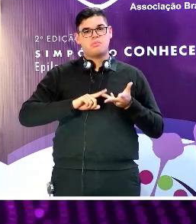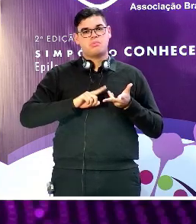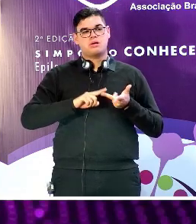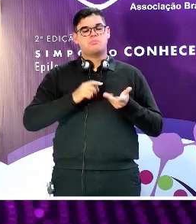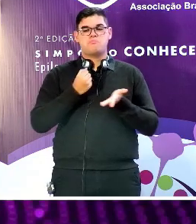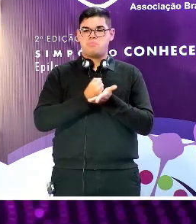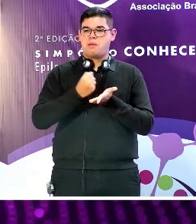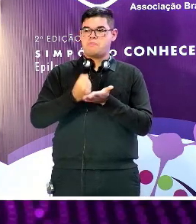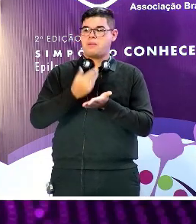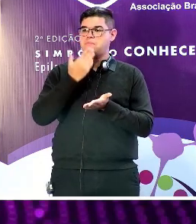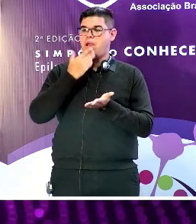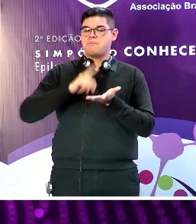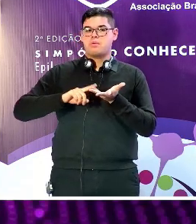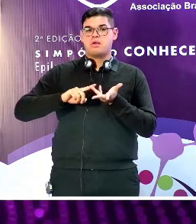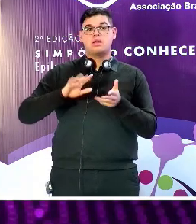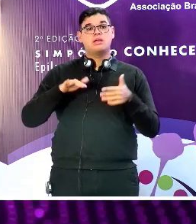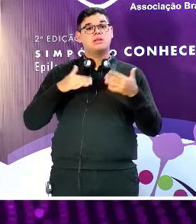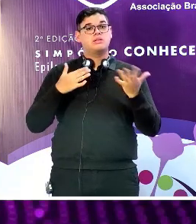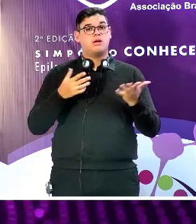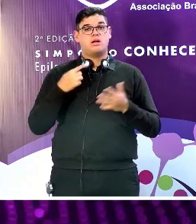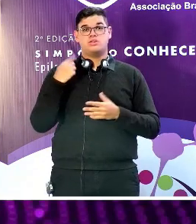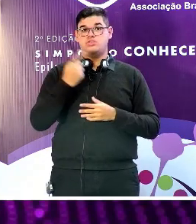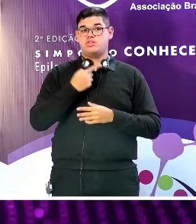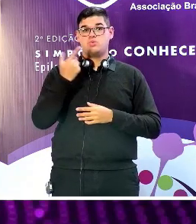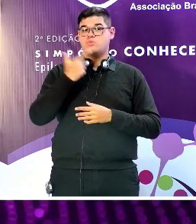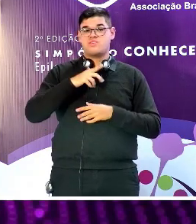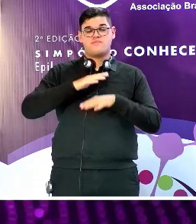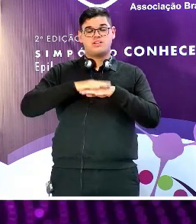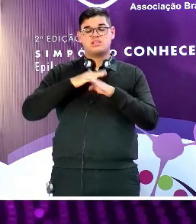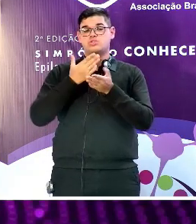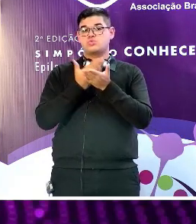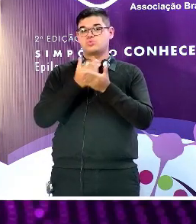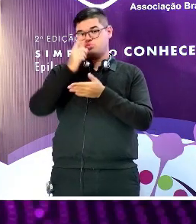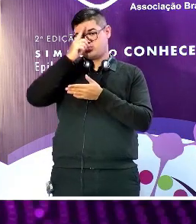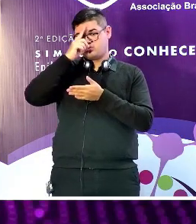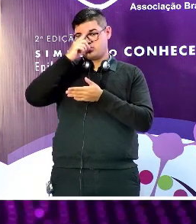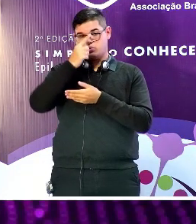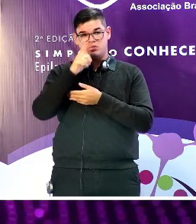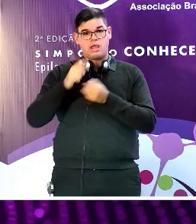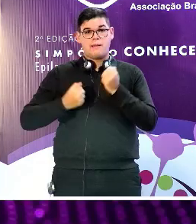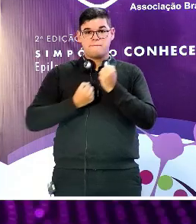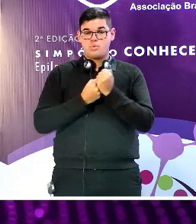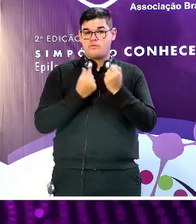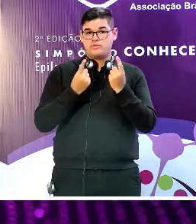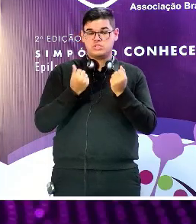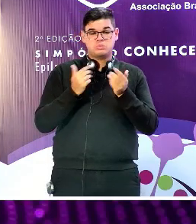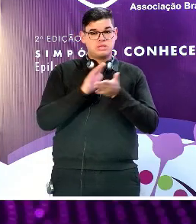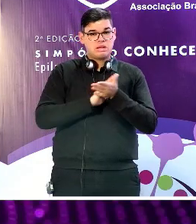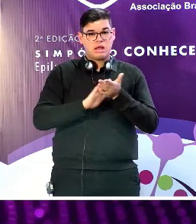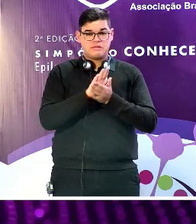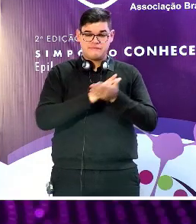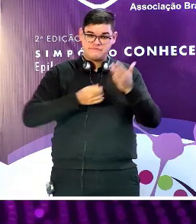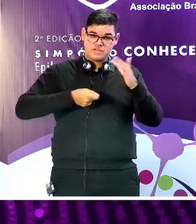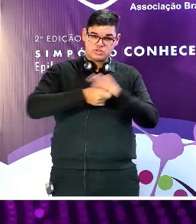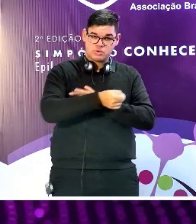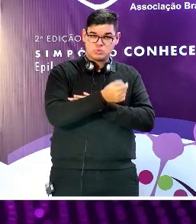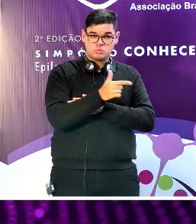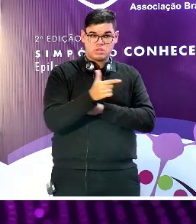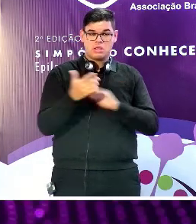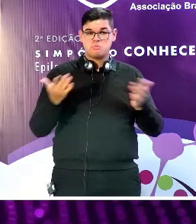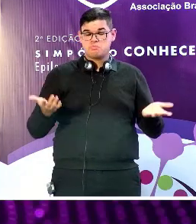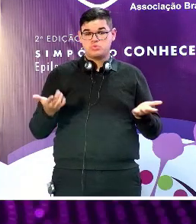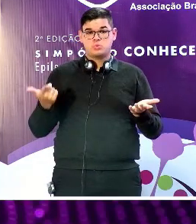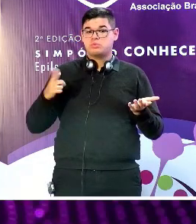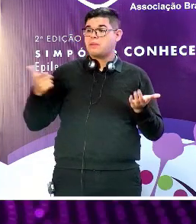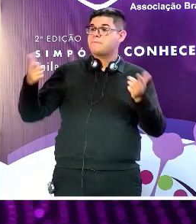nessa situação da gente não conseguir fazer os estudos clínicos, não ter apoio financeiro, não ter uma